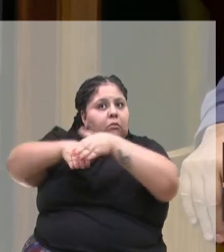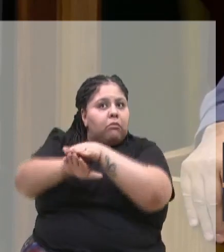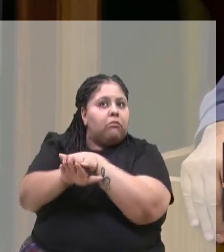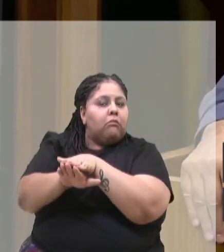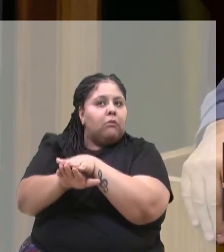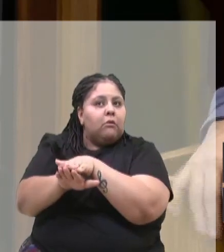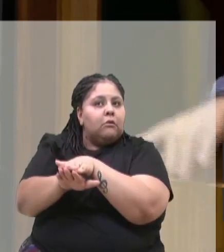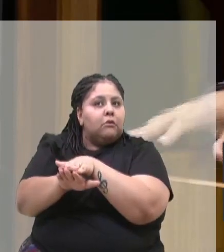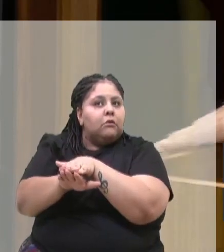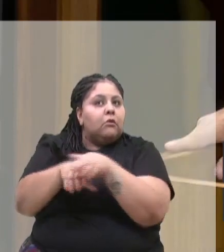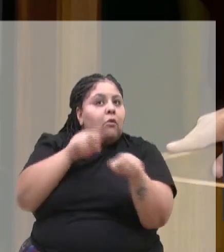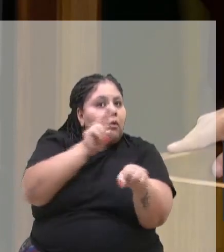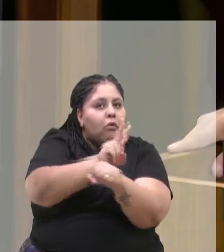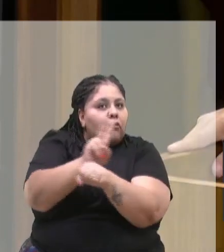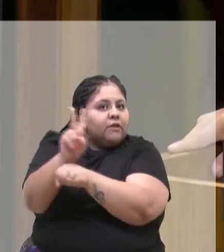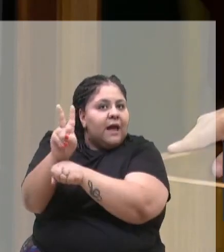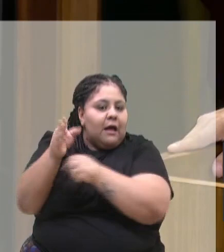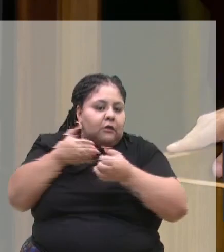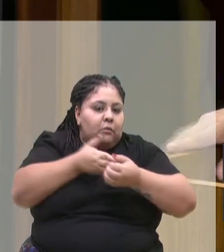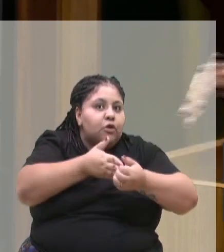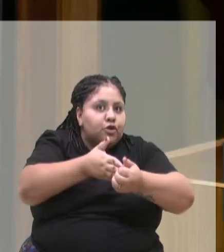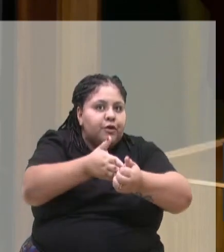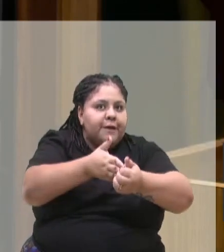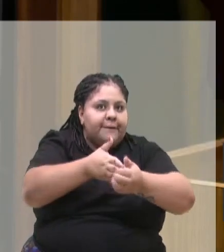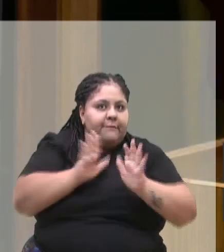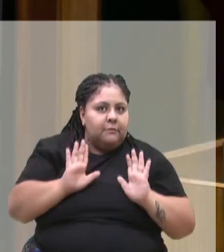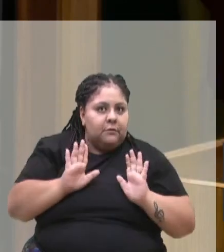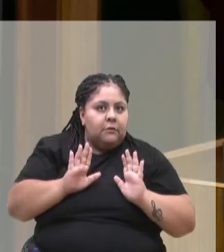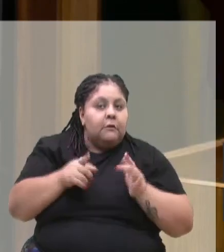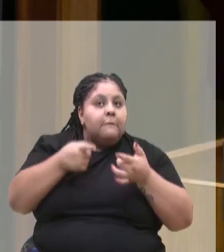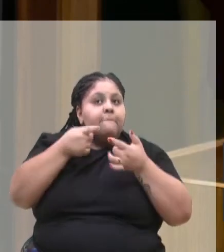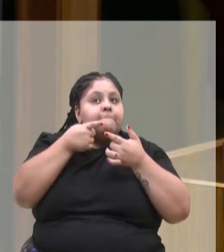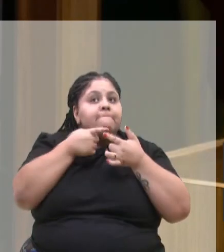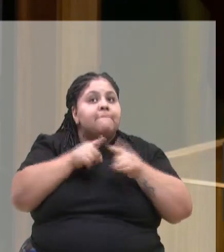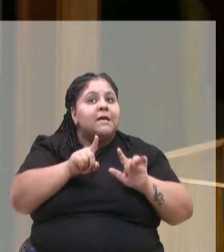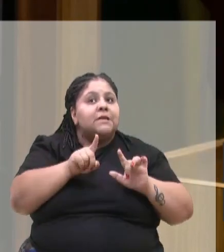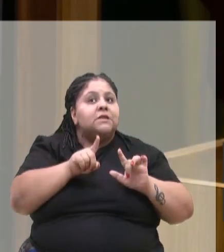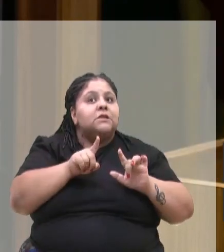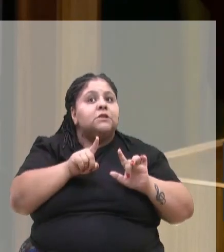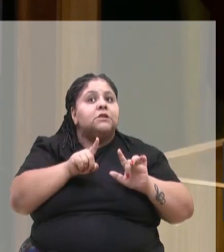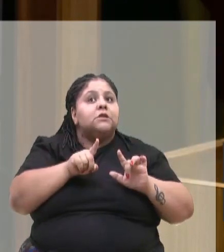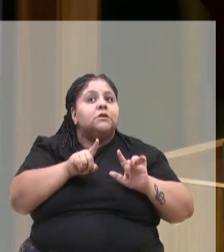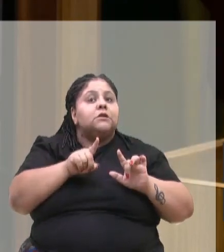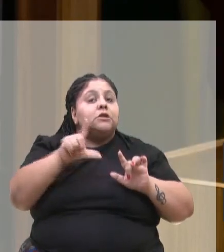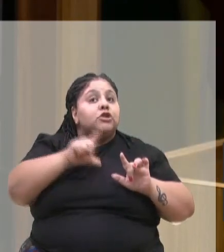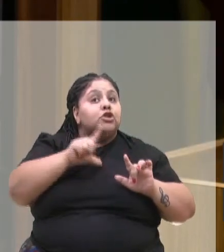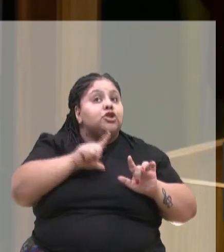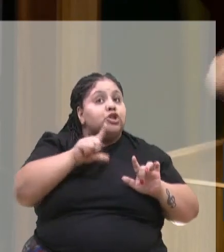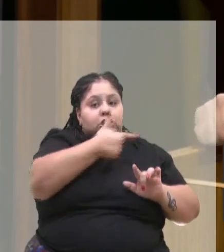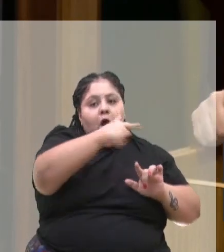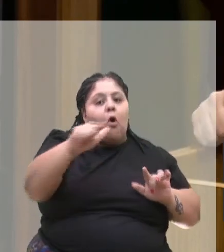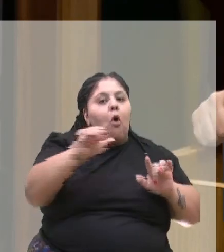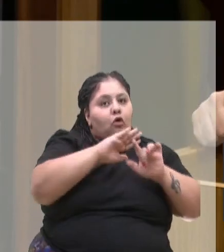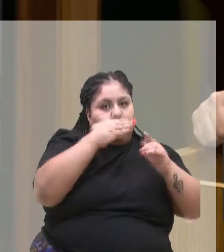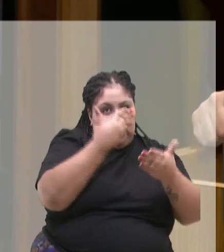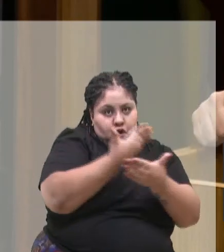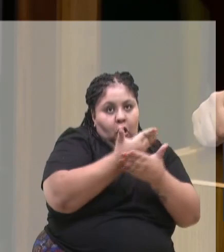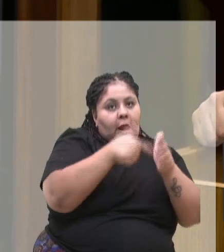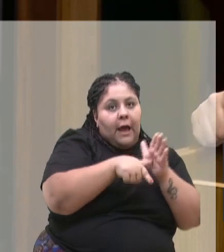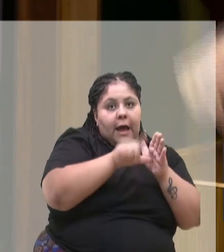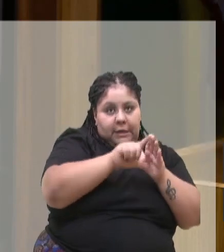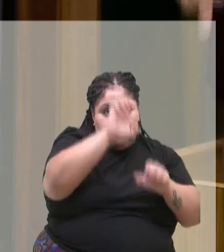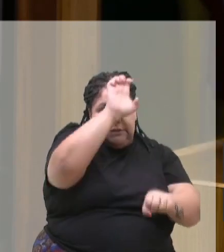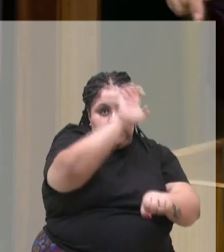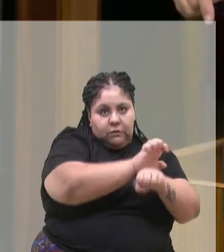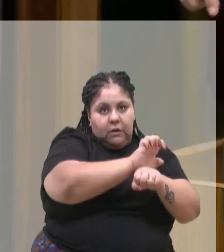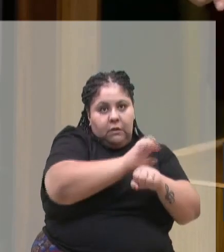a cuidadoria. Só que elas foram para o Abramo Randon. Aliás, tinham ido para uma outra escola estadual.